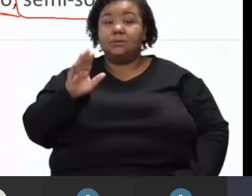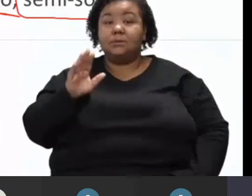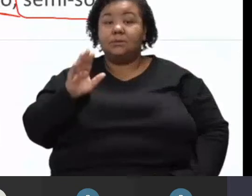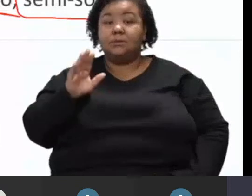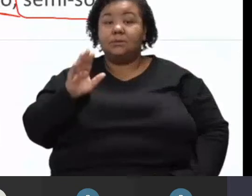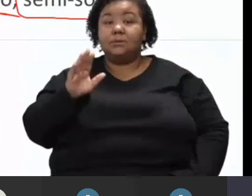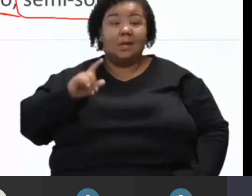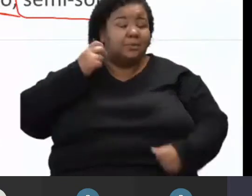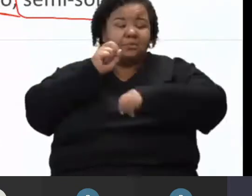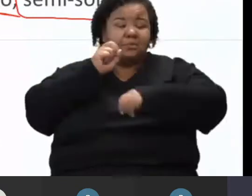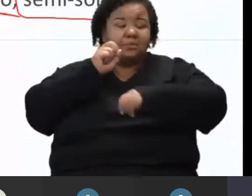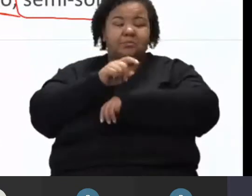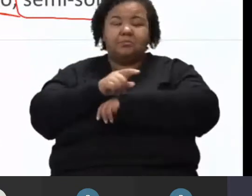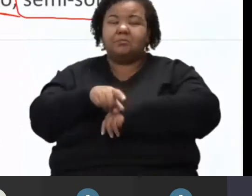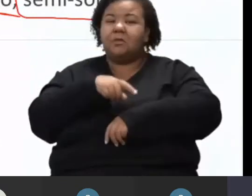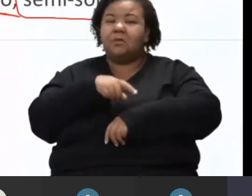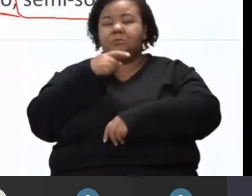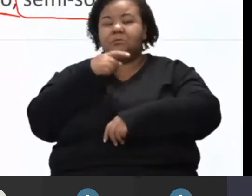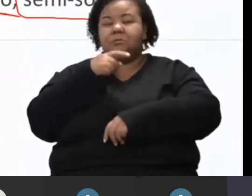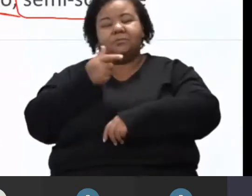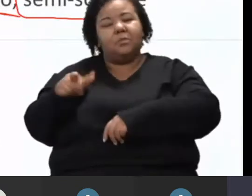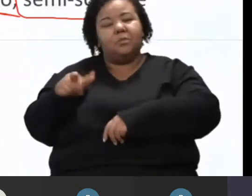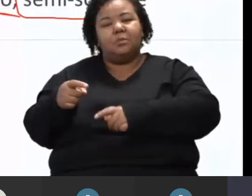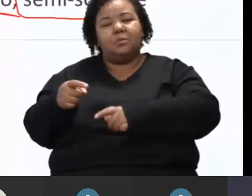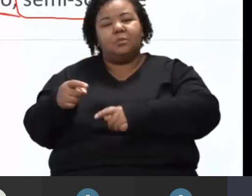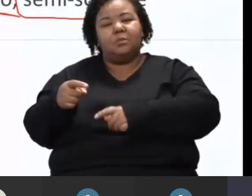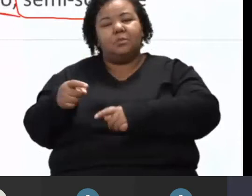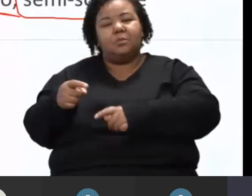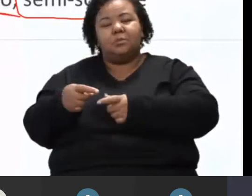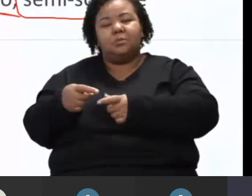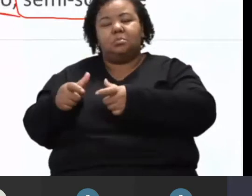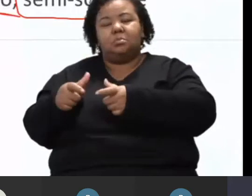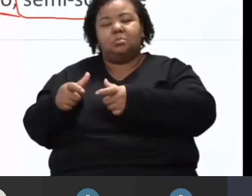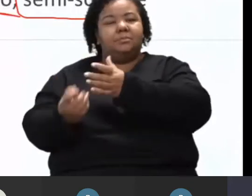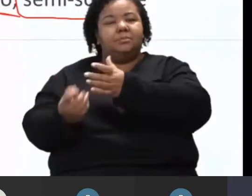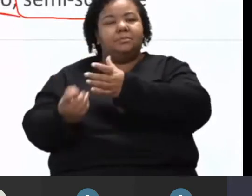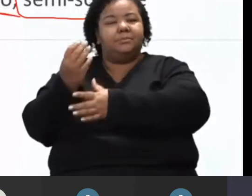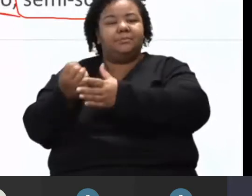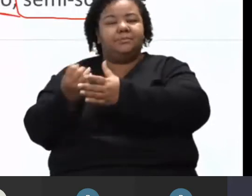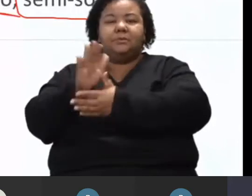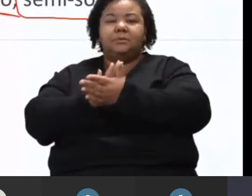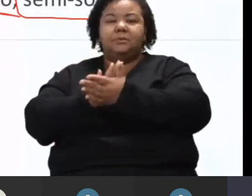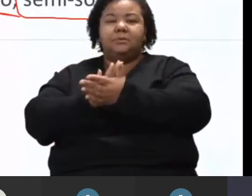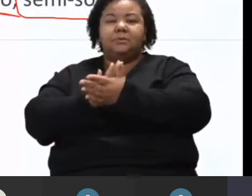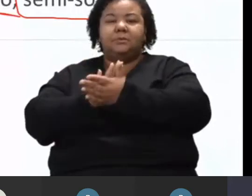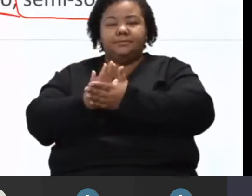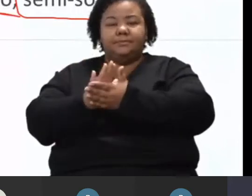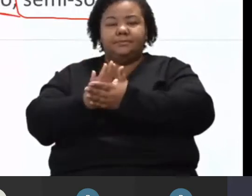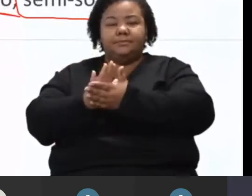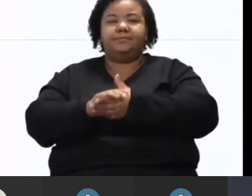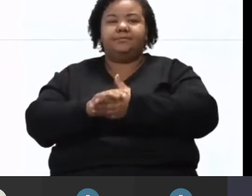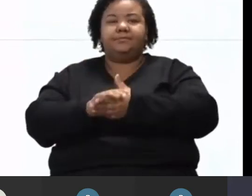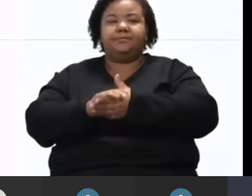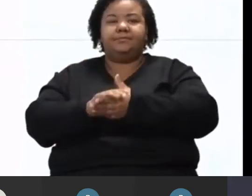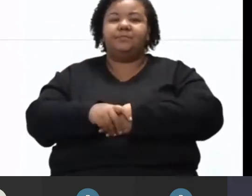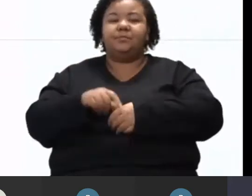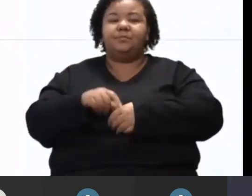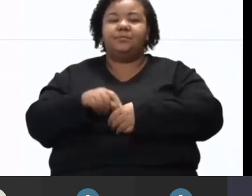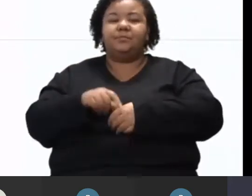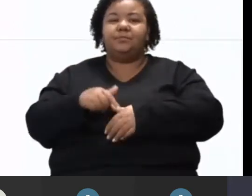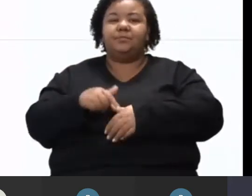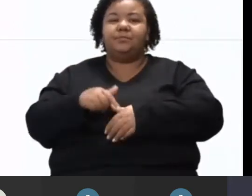poder utilizar para que cresça novos micro-organismos. É um meio que você vai precisar descartar.